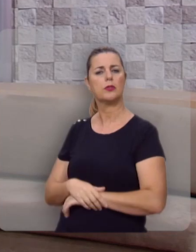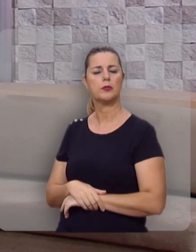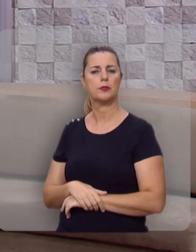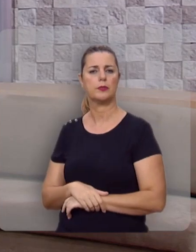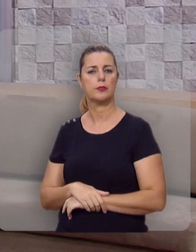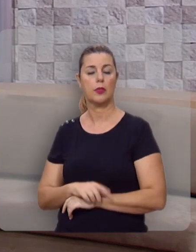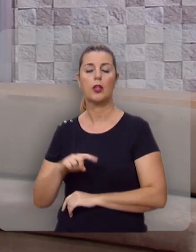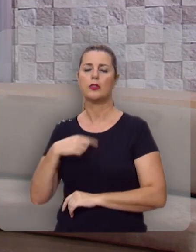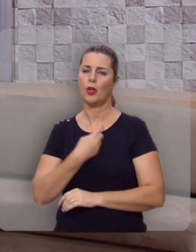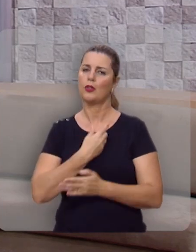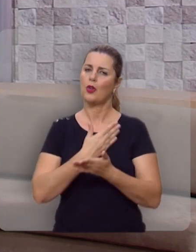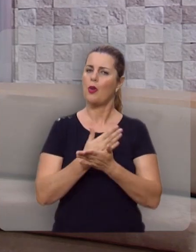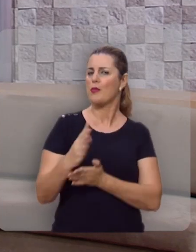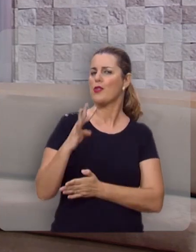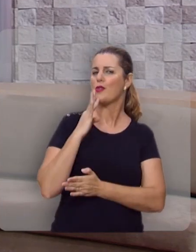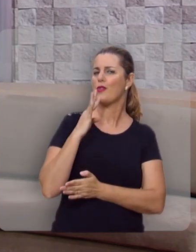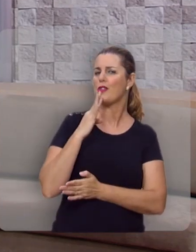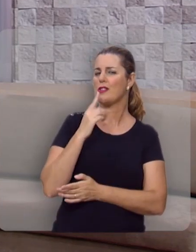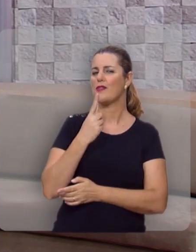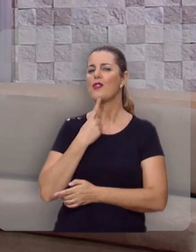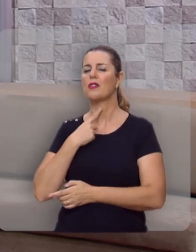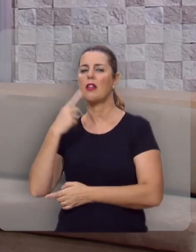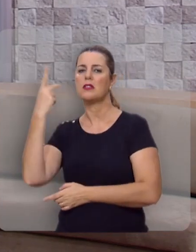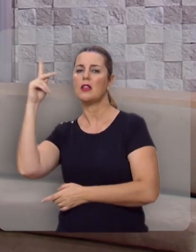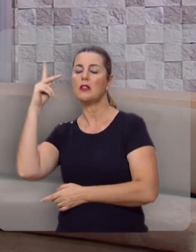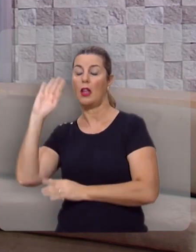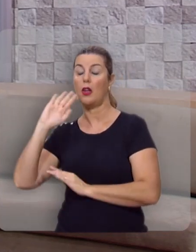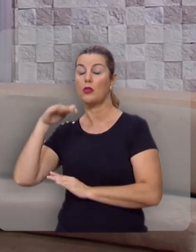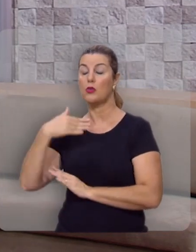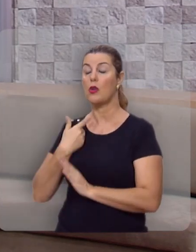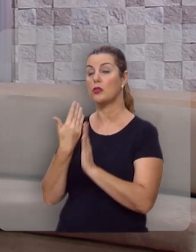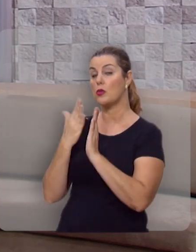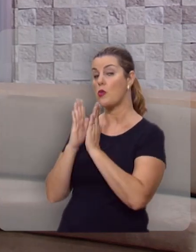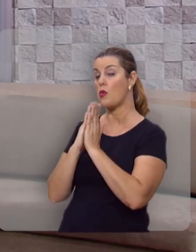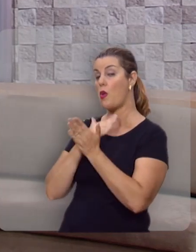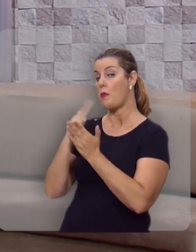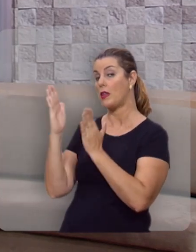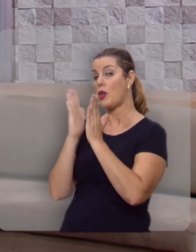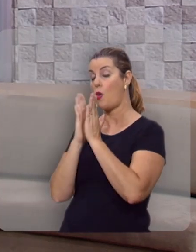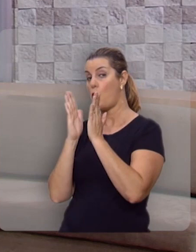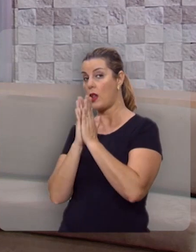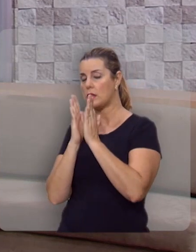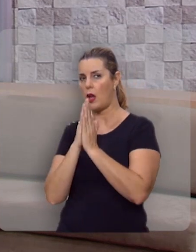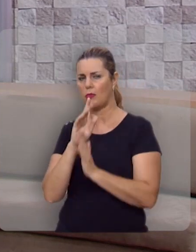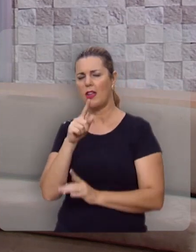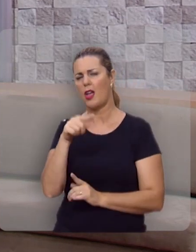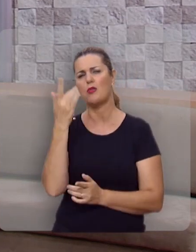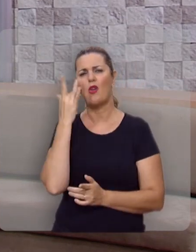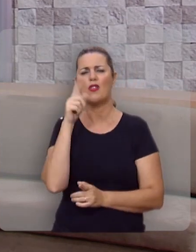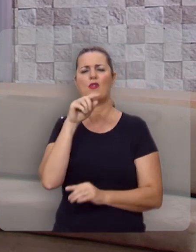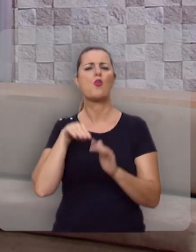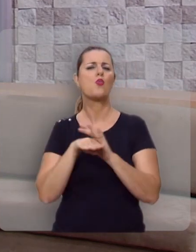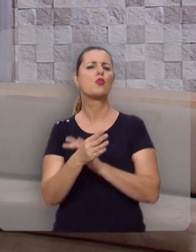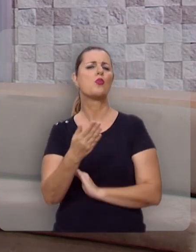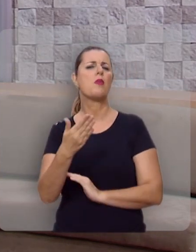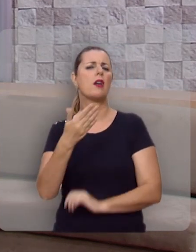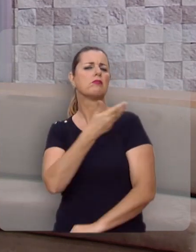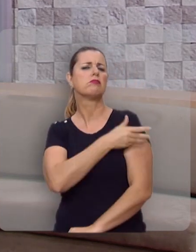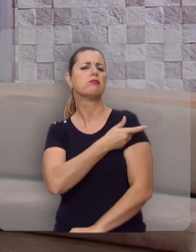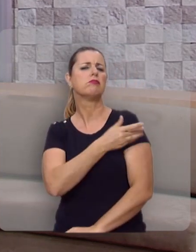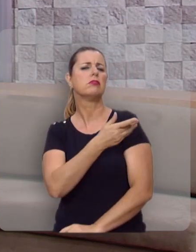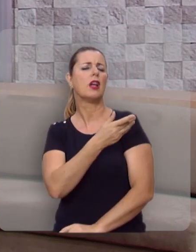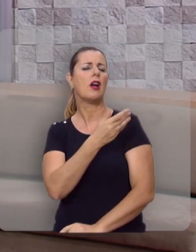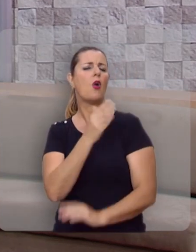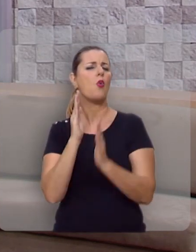Deus. Nós começamos a conhecer a vontade de Deus quando nós começamos a orar. Eu não sei se você tem o hábito de orar,